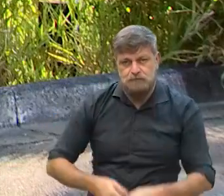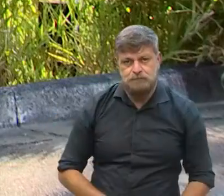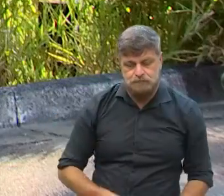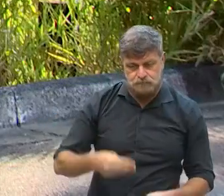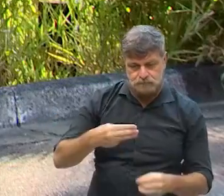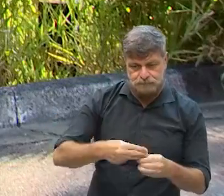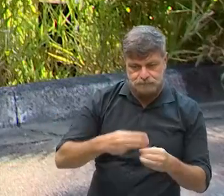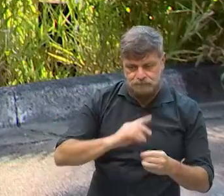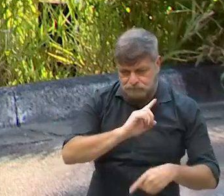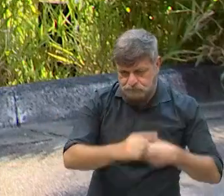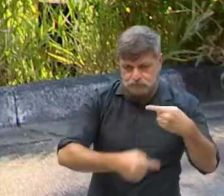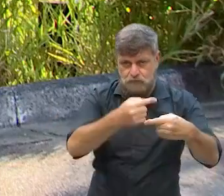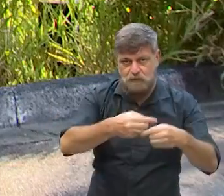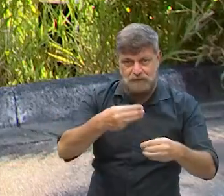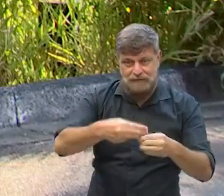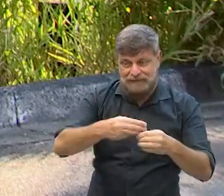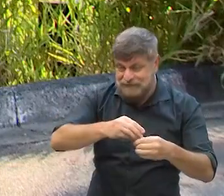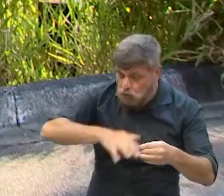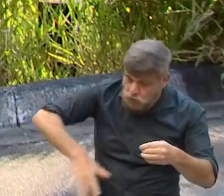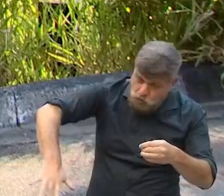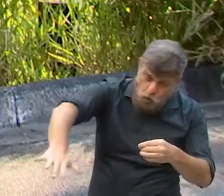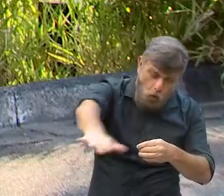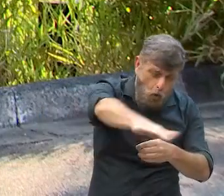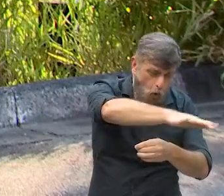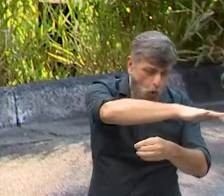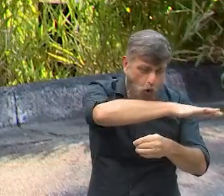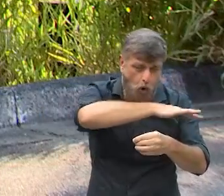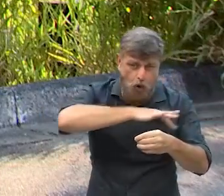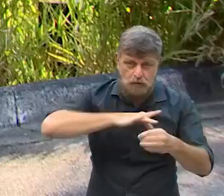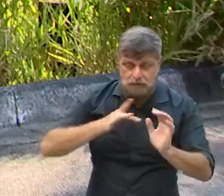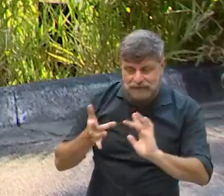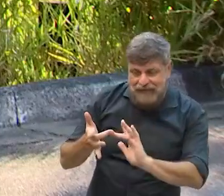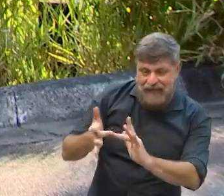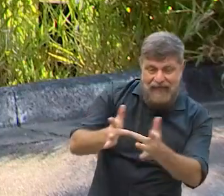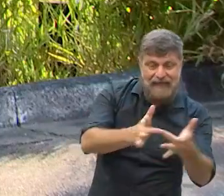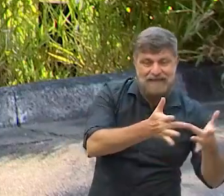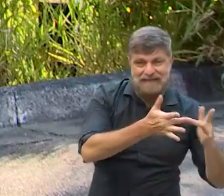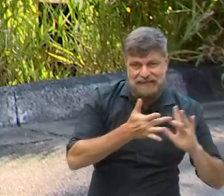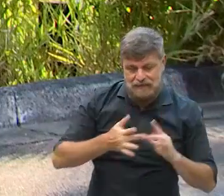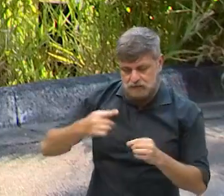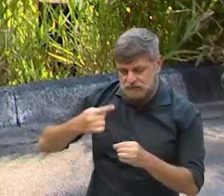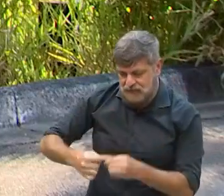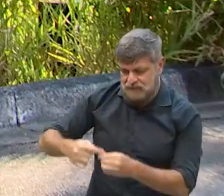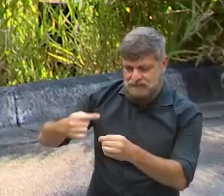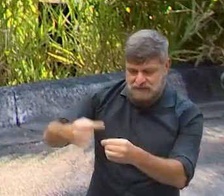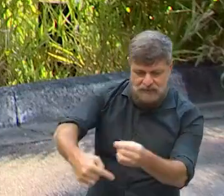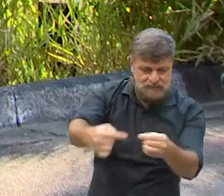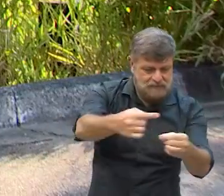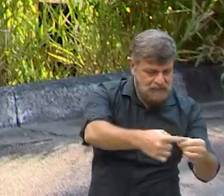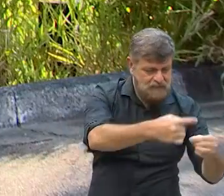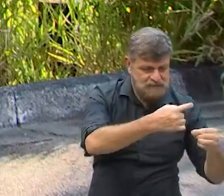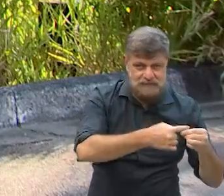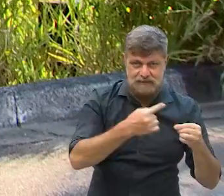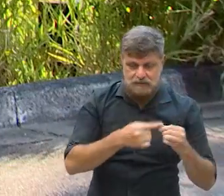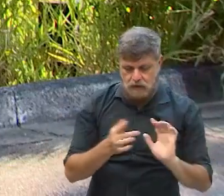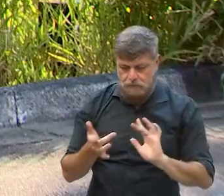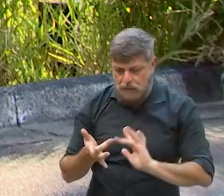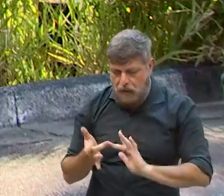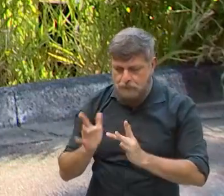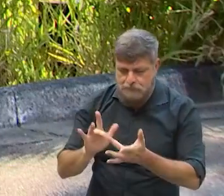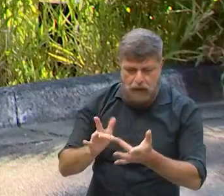município, mas para a região como um todo, porque é um projeto integrado, onde todos os municípios eles vão estar